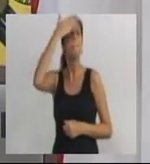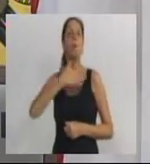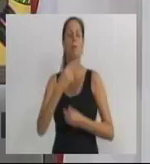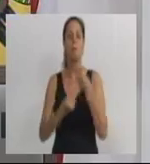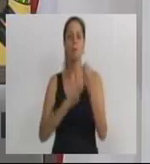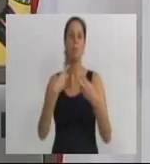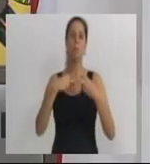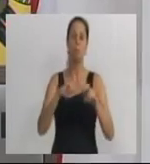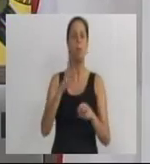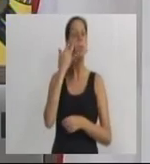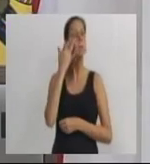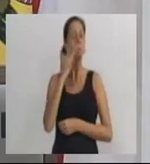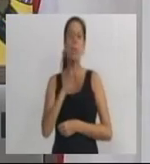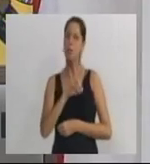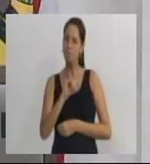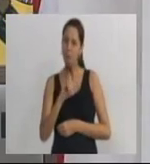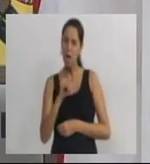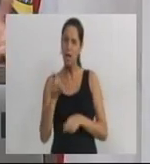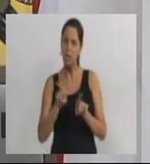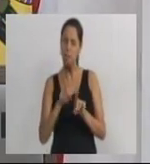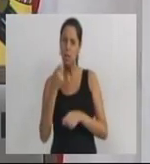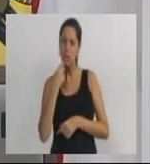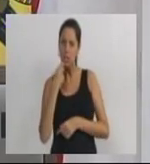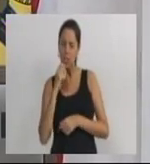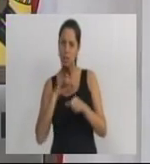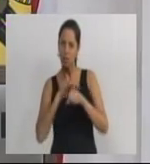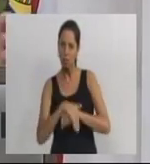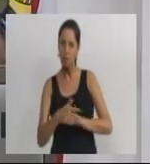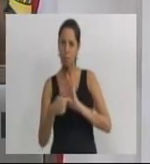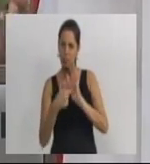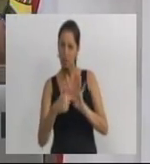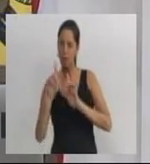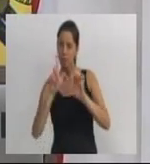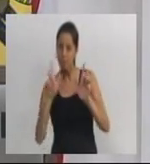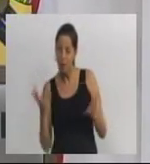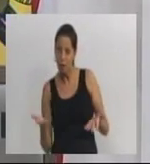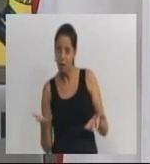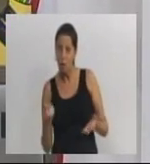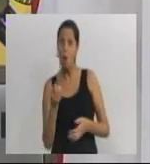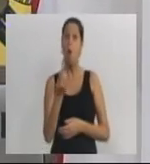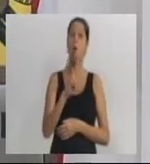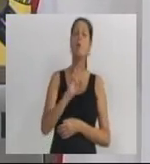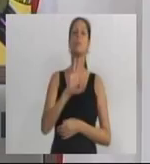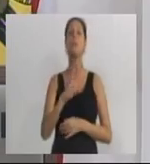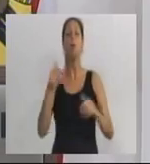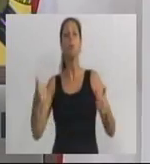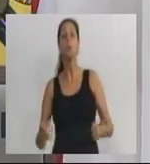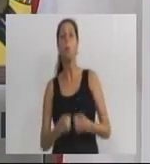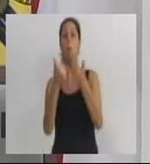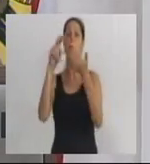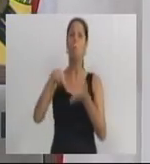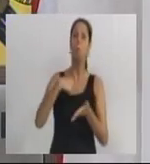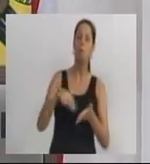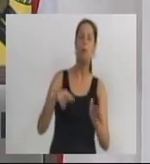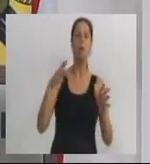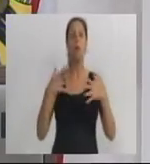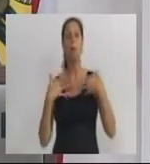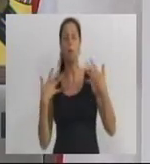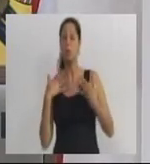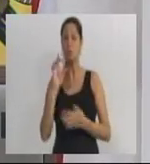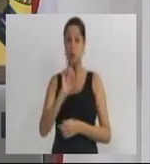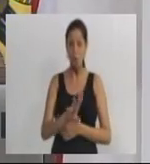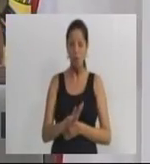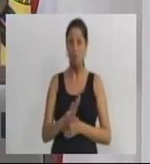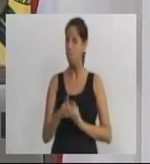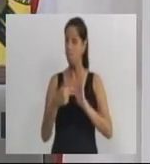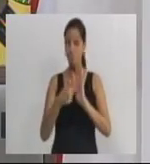ser matéria também do Globo Repórter sexta-feira, ou se vai ser, como falei, show, dança, alegria, que faz parte também, vereador Beto Iribeça. Obviamente que